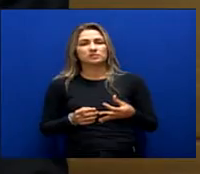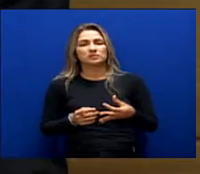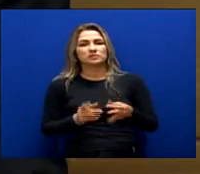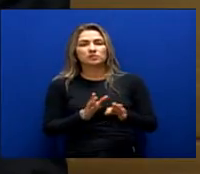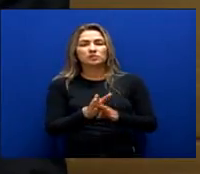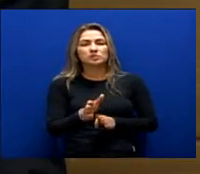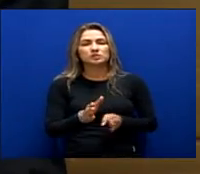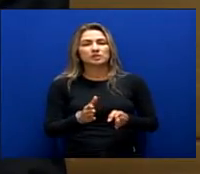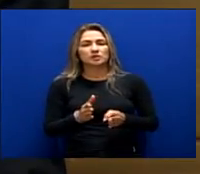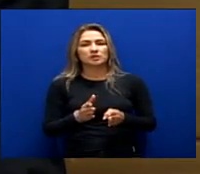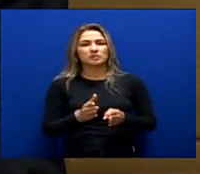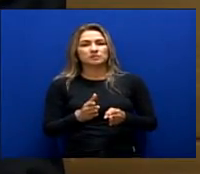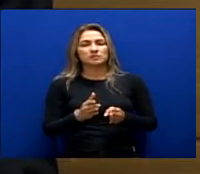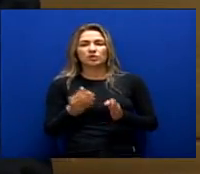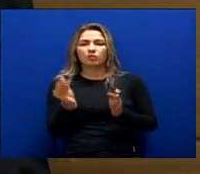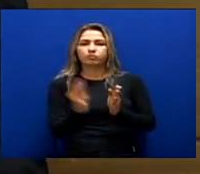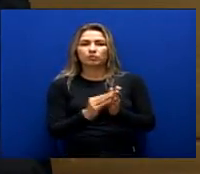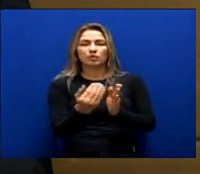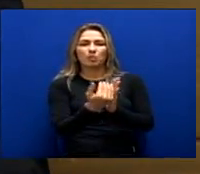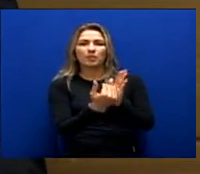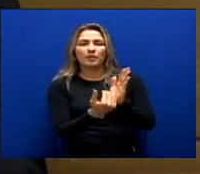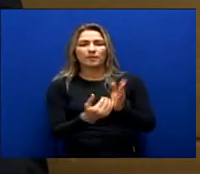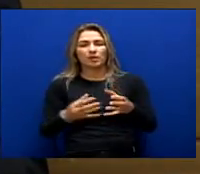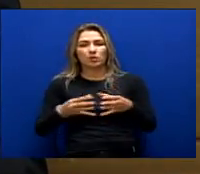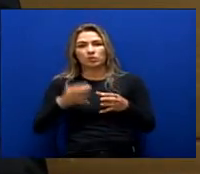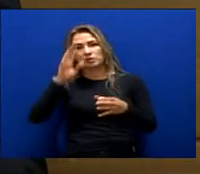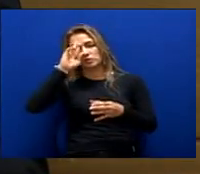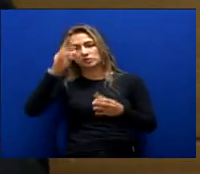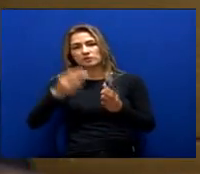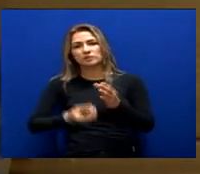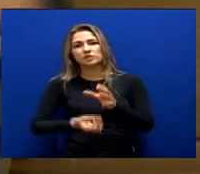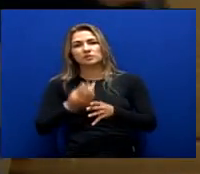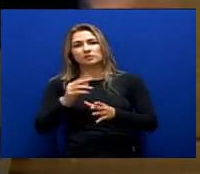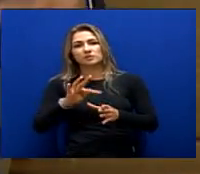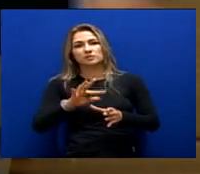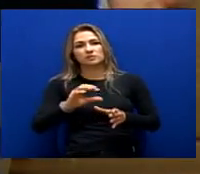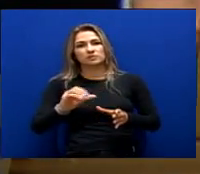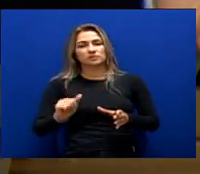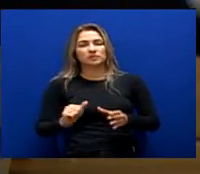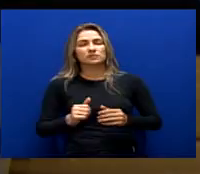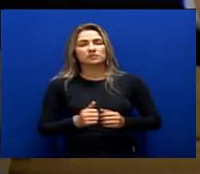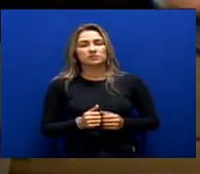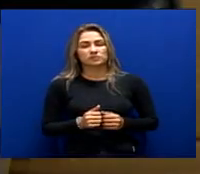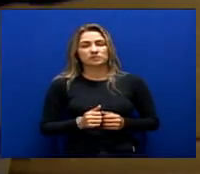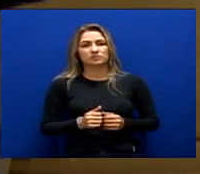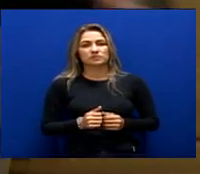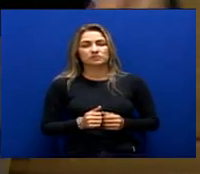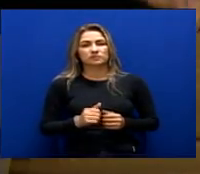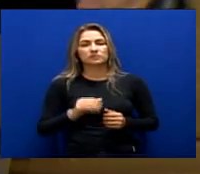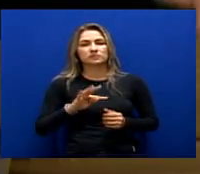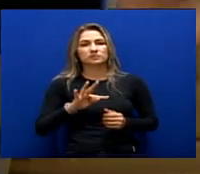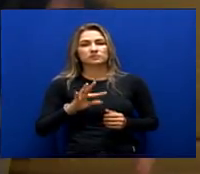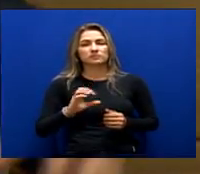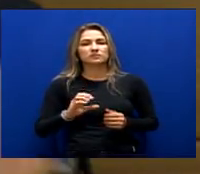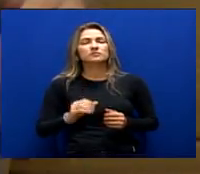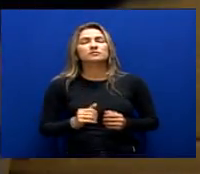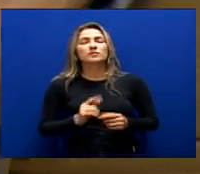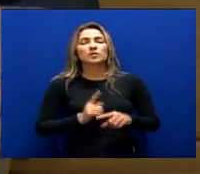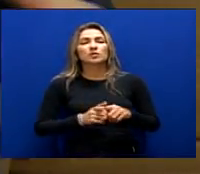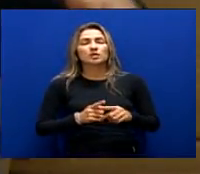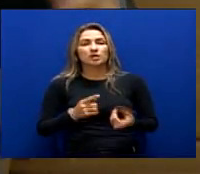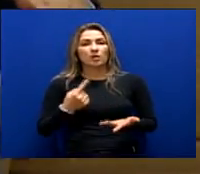verificar também na agenda do trofense no ensino possa daqui tudo disse na palma não posso em comprometer por ela porque ela tem uma agenda muito